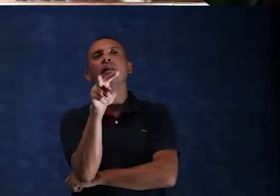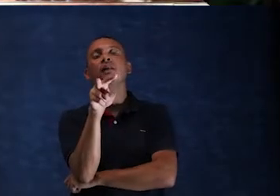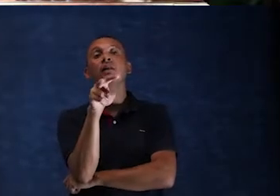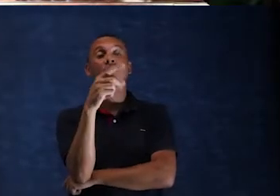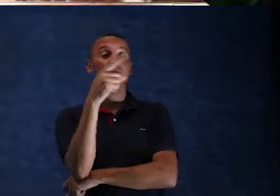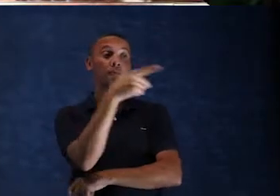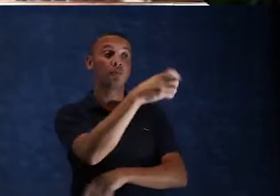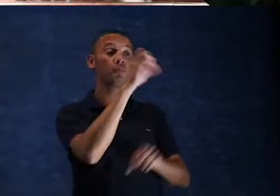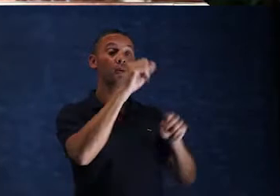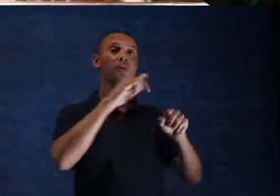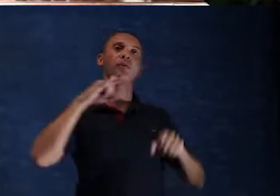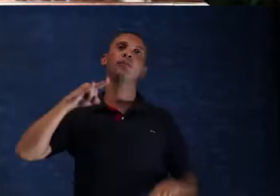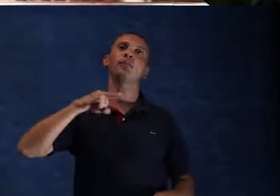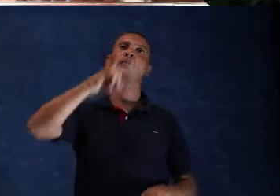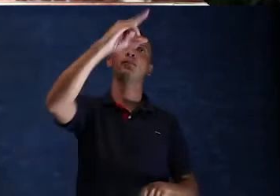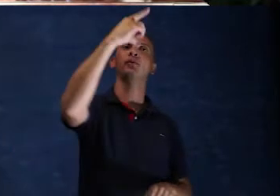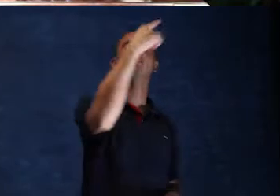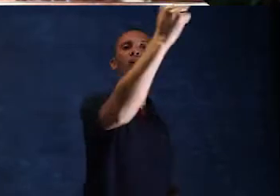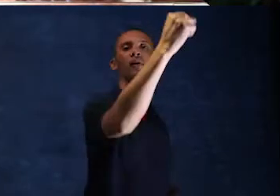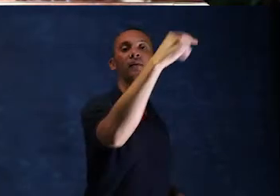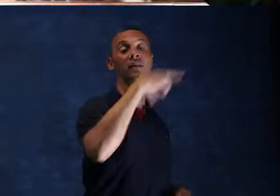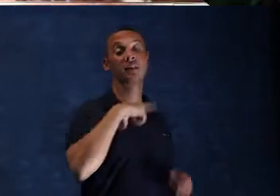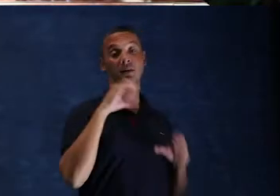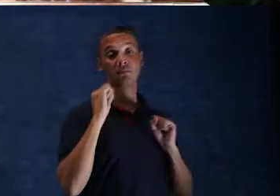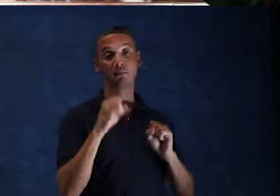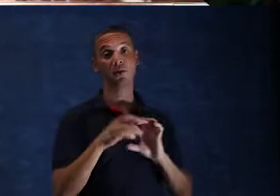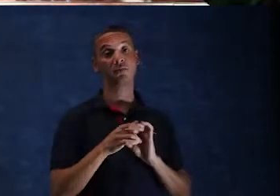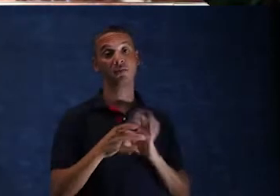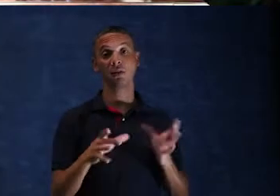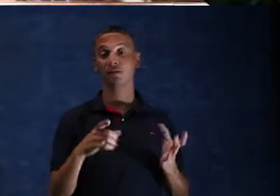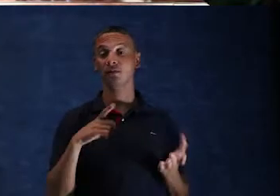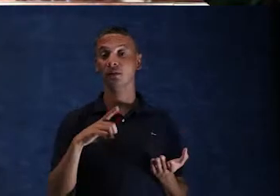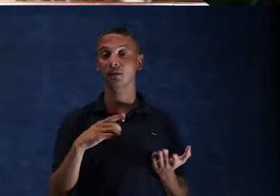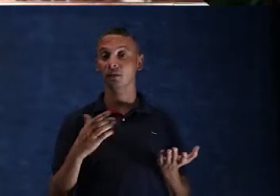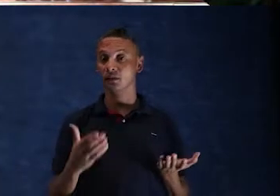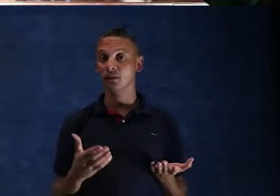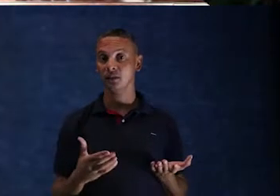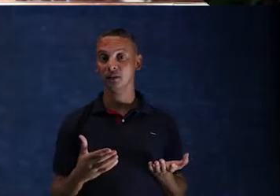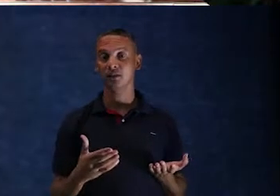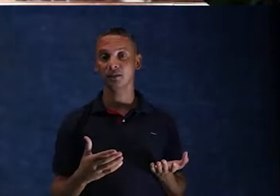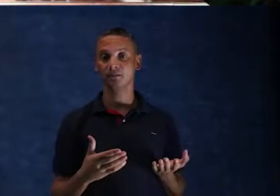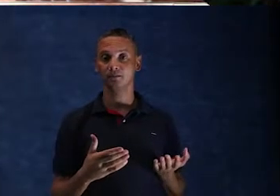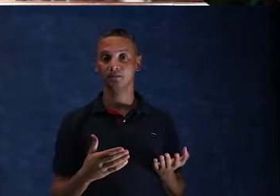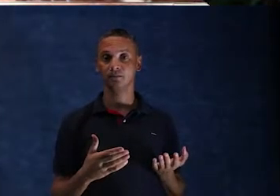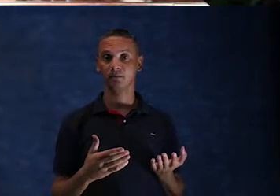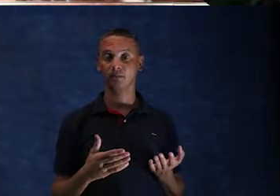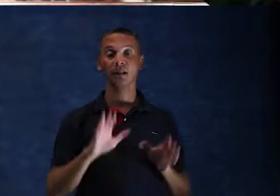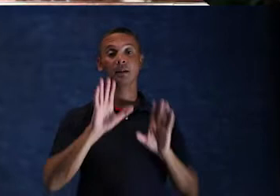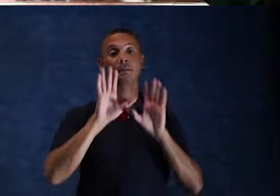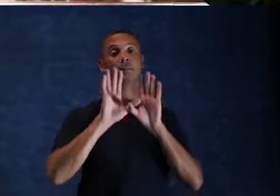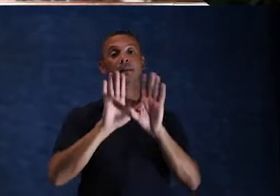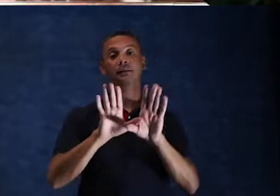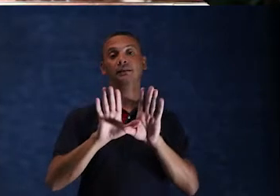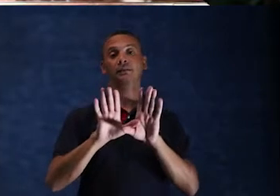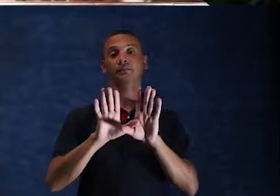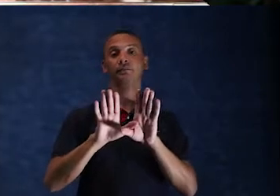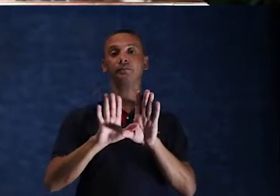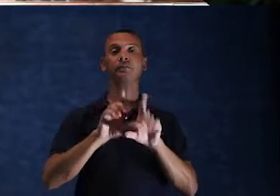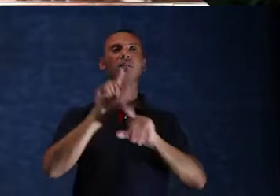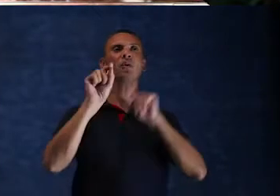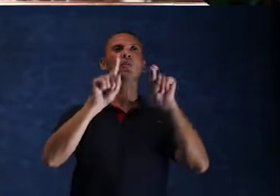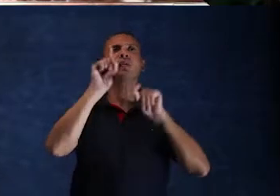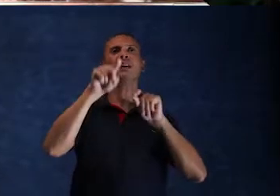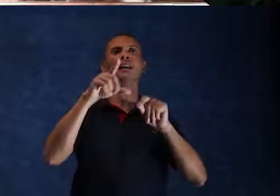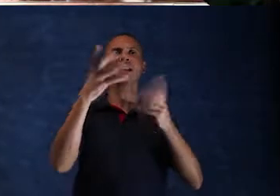embora para o Caribe, sei lá para onde, para o Rio de Janeiro. não é? Mas não é o que a